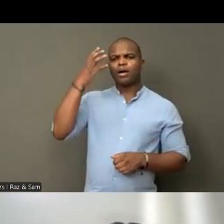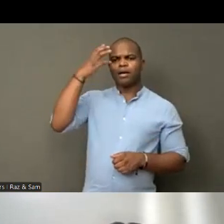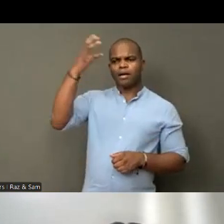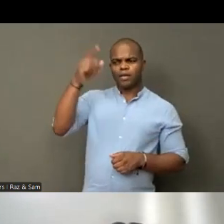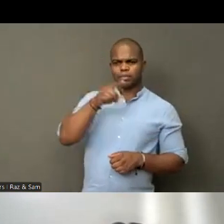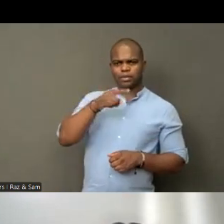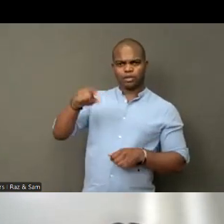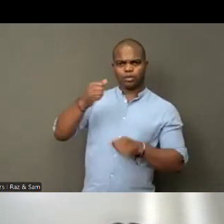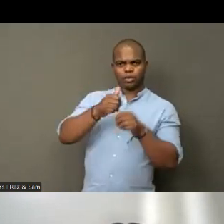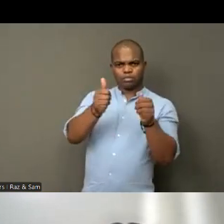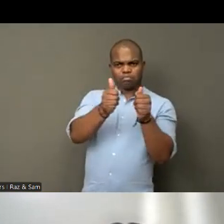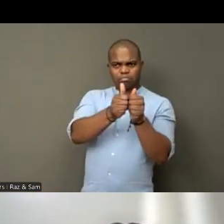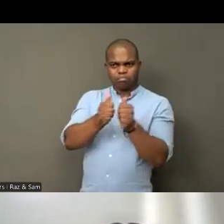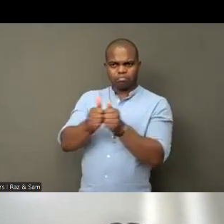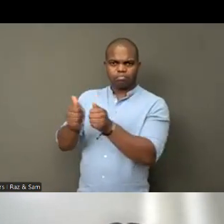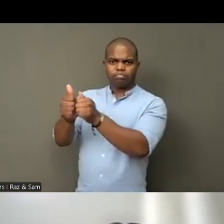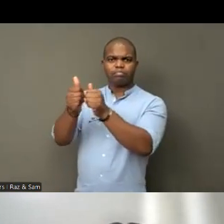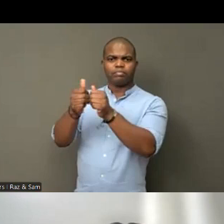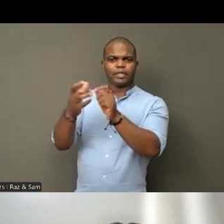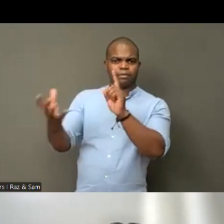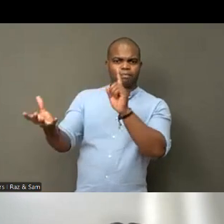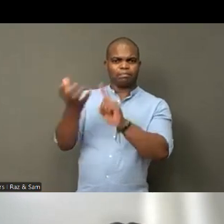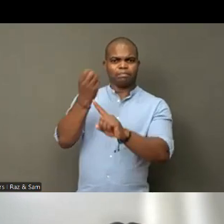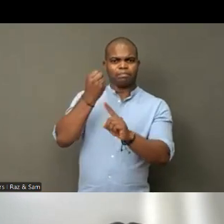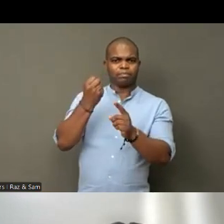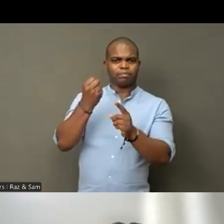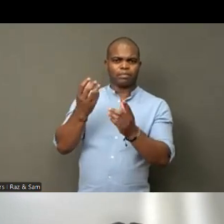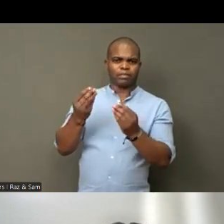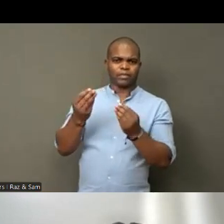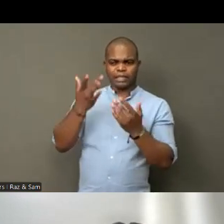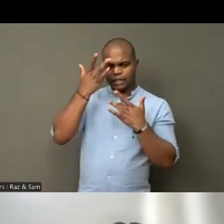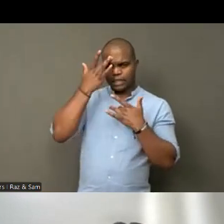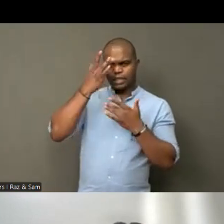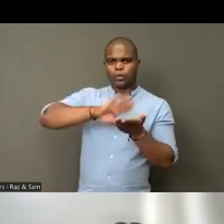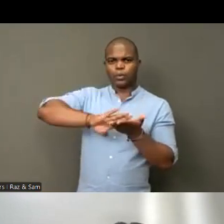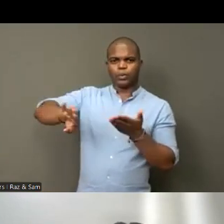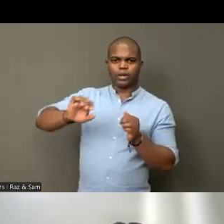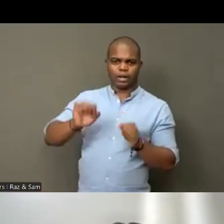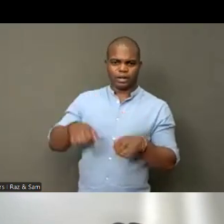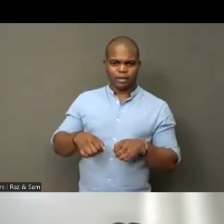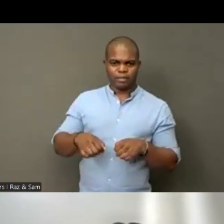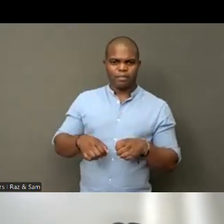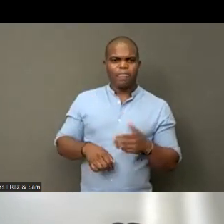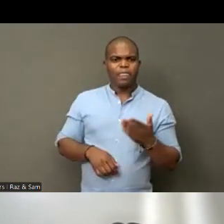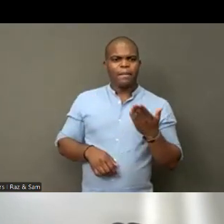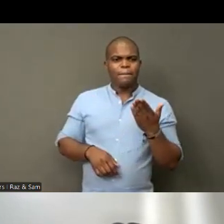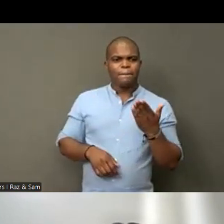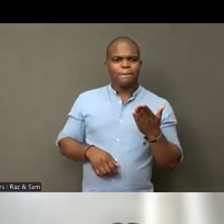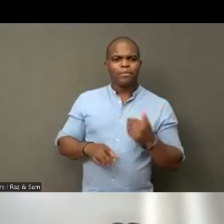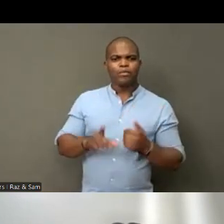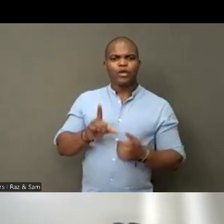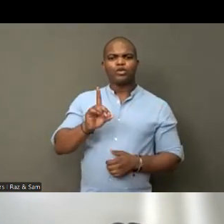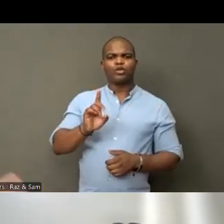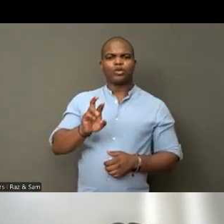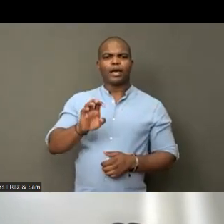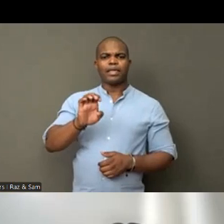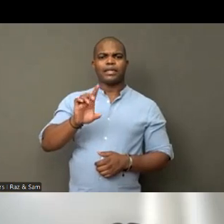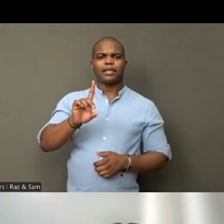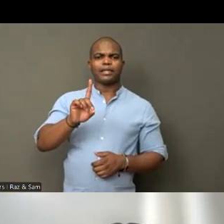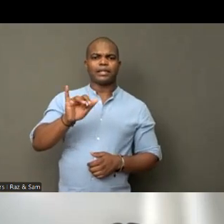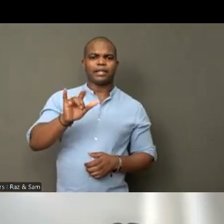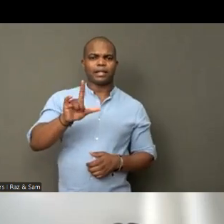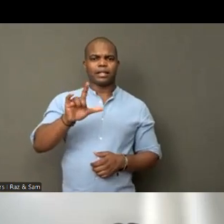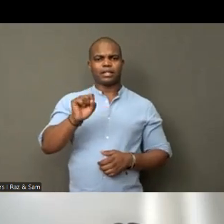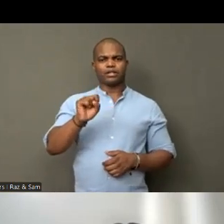atingir os alvos para eliminar as doenças que indicaram. Dr. Francisco, temos uma pergunta para o senhor também. Eu quero apenas